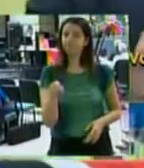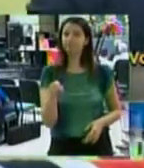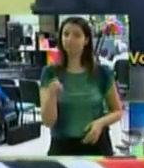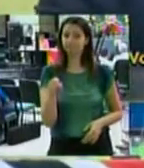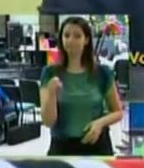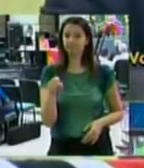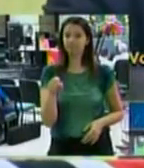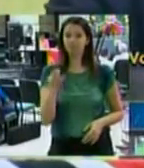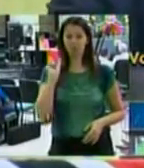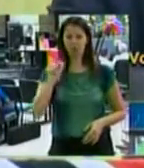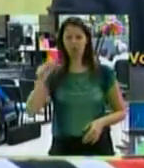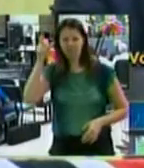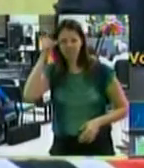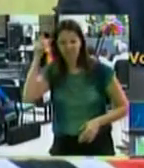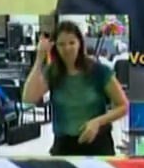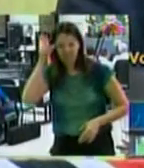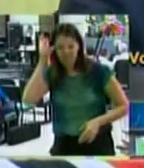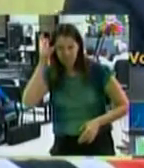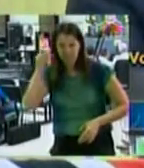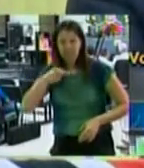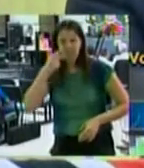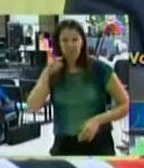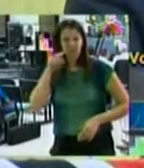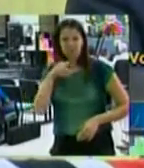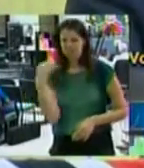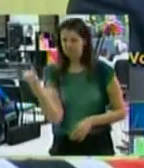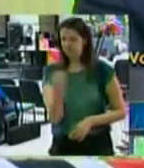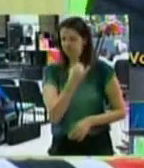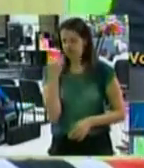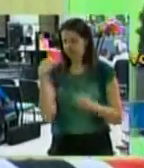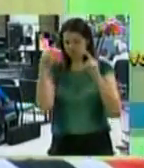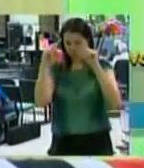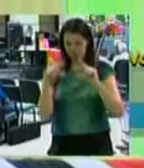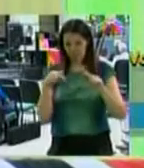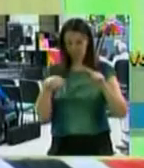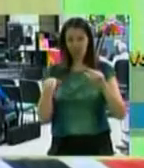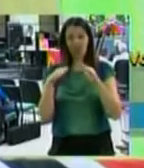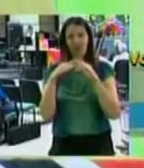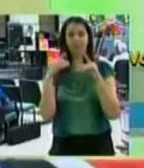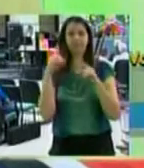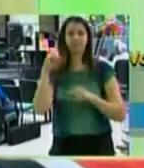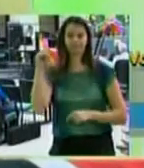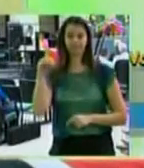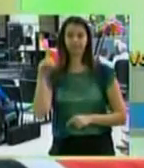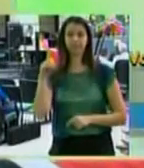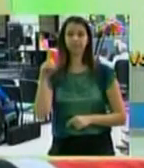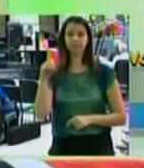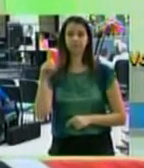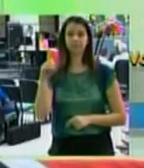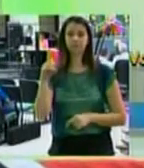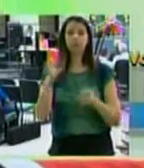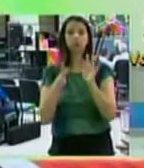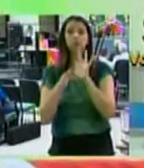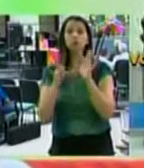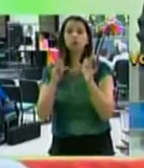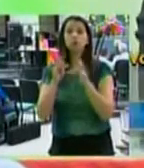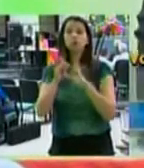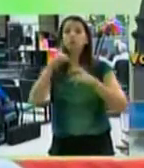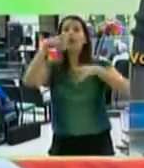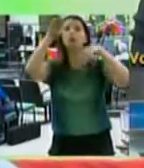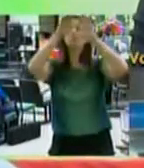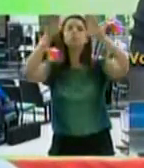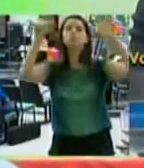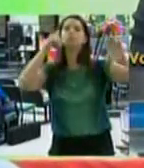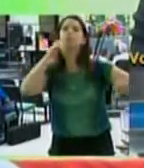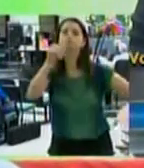Aquilo que o inimigo está dizendo na sua mente, que não tem valor, que é pequeno dentro da casa de Deus, o Cristo que está no céu está dizendo: